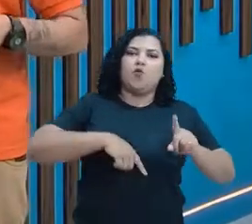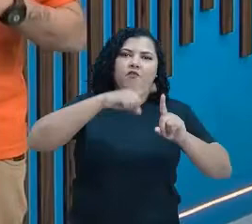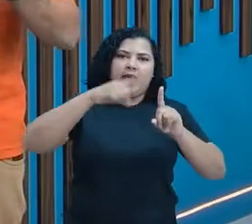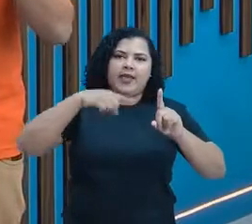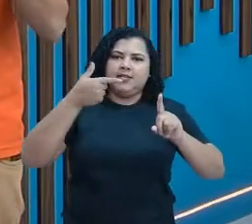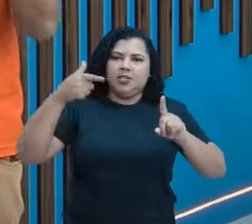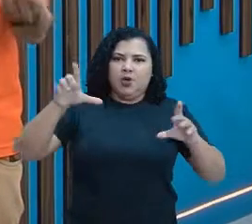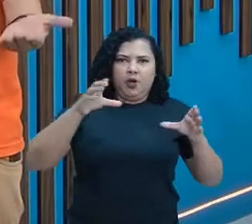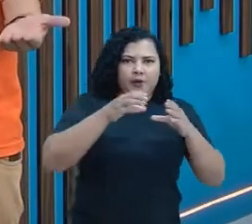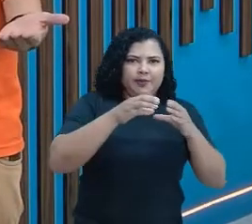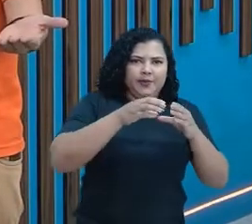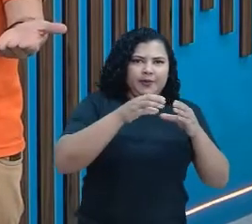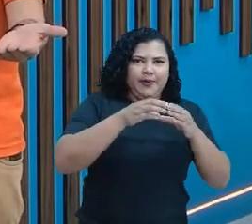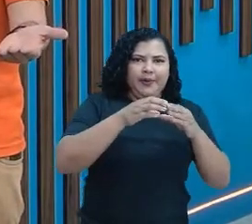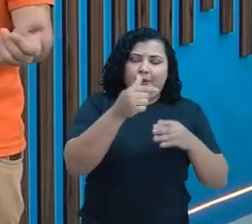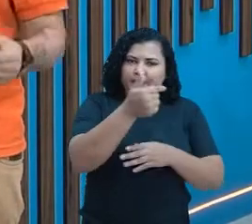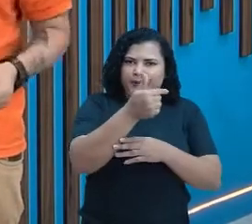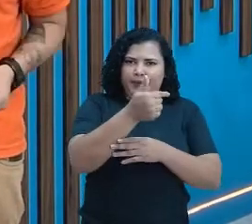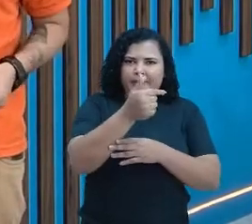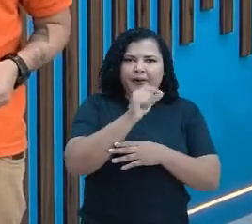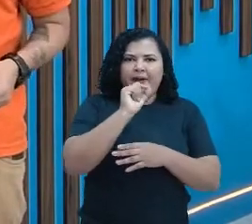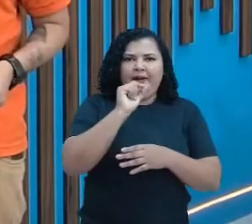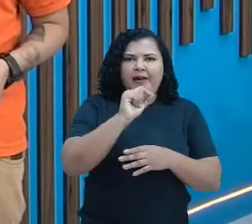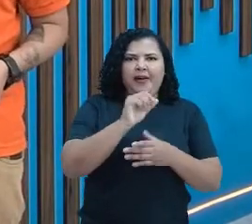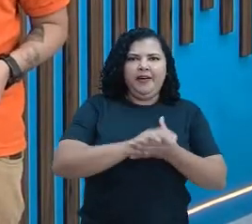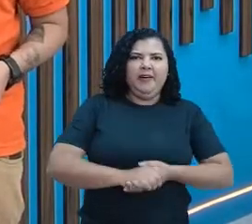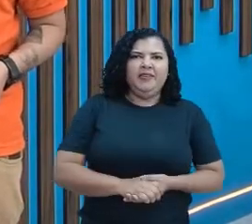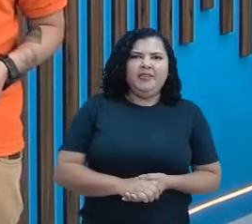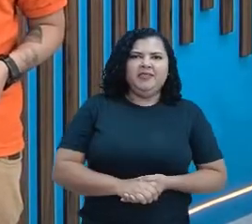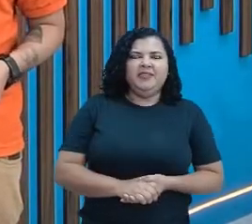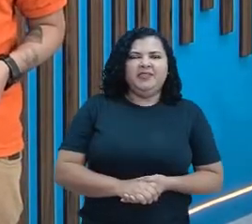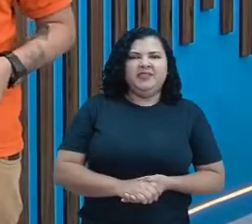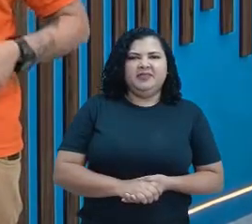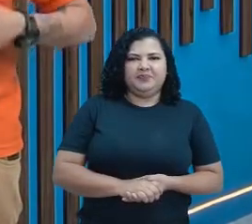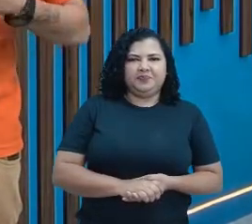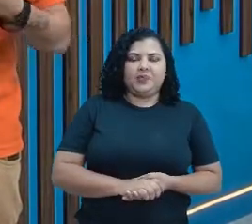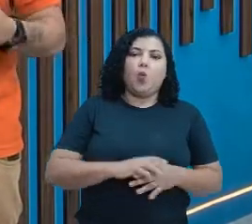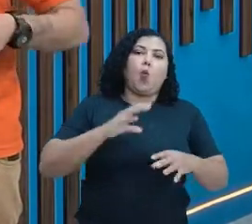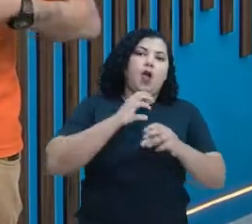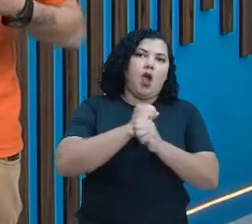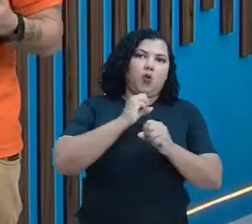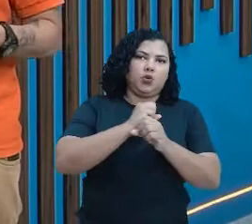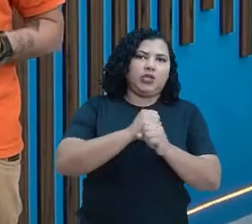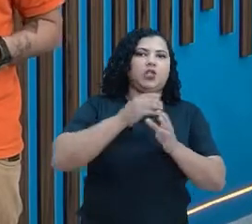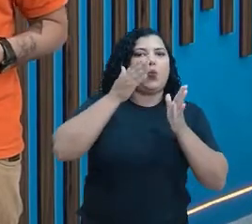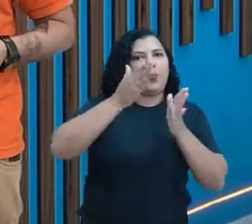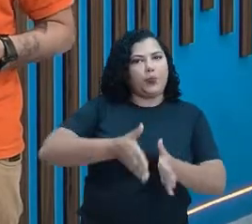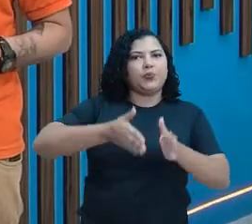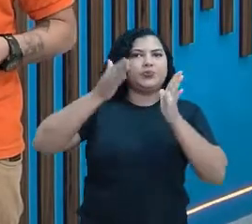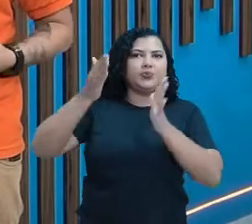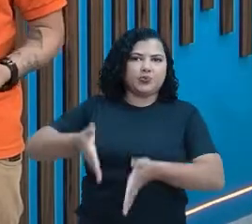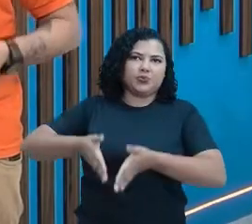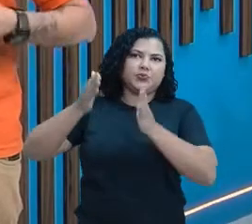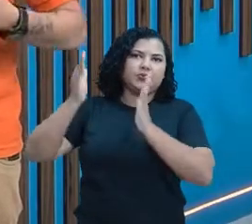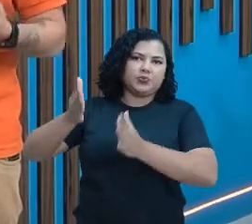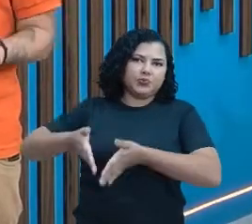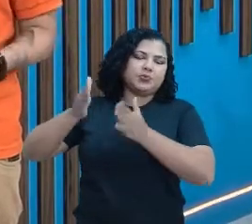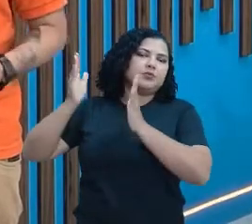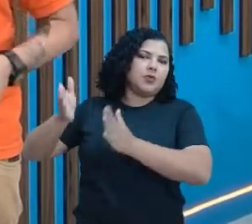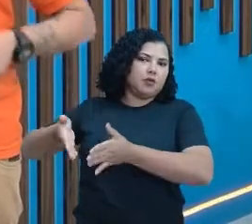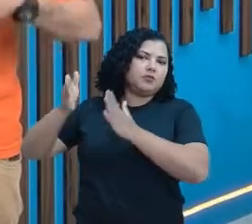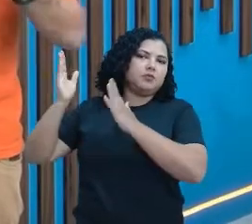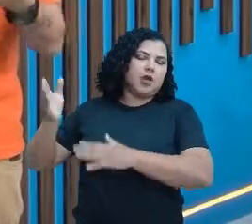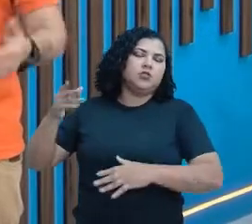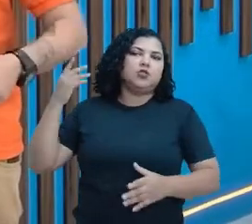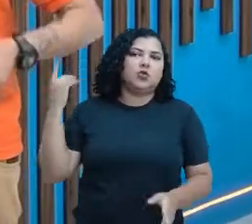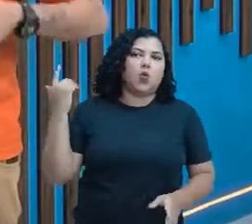daquela equipe, daquela segunda equipe, foi o cálculo que é feito de 1 por 1, né? Ou seja, a gente chegar nesse valor